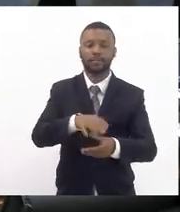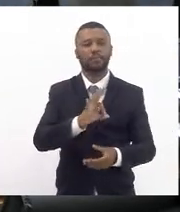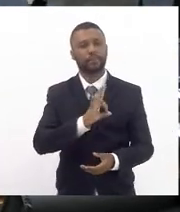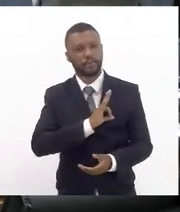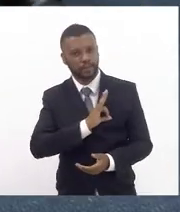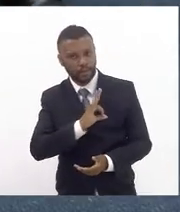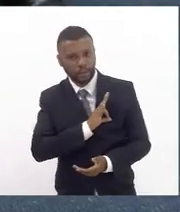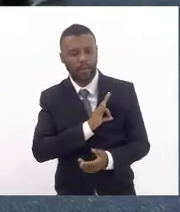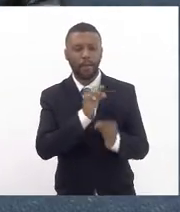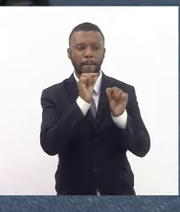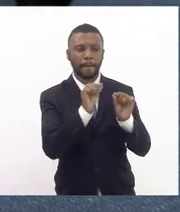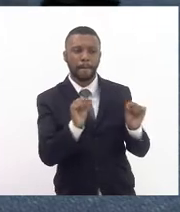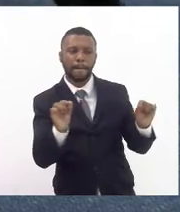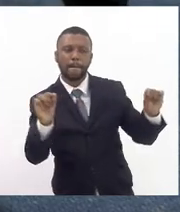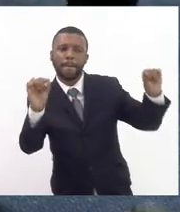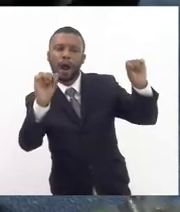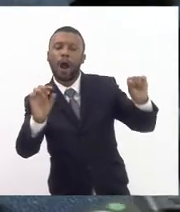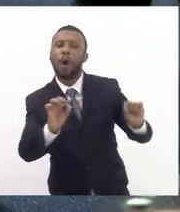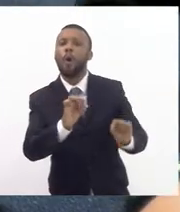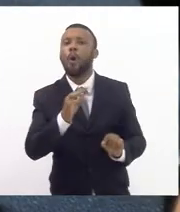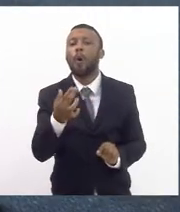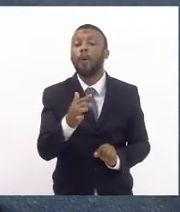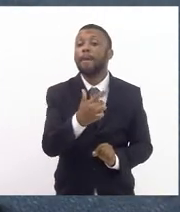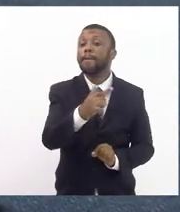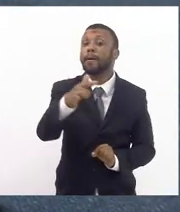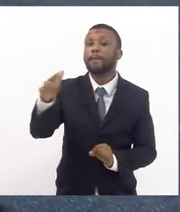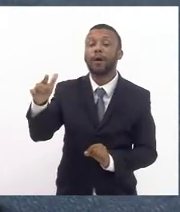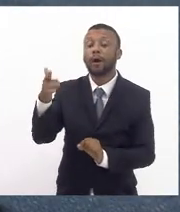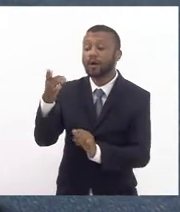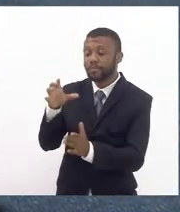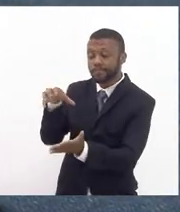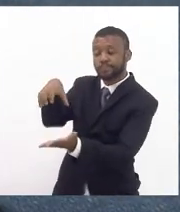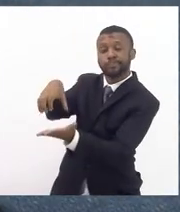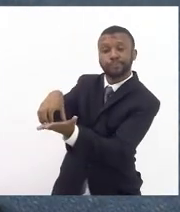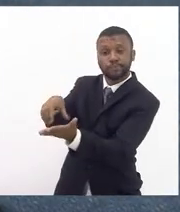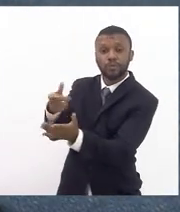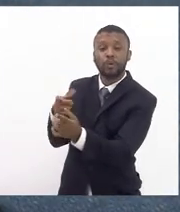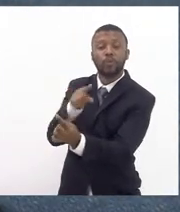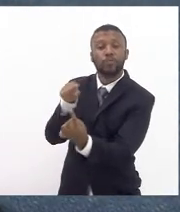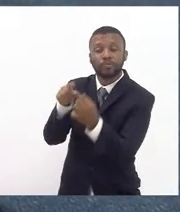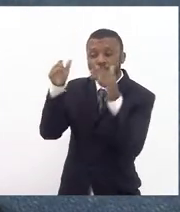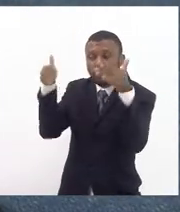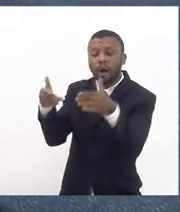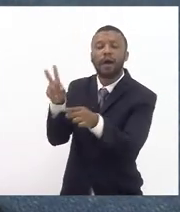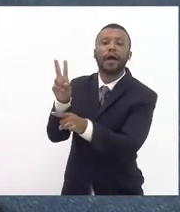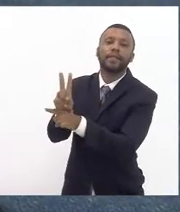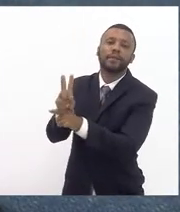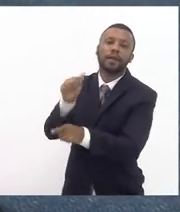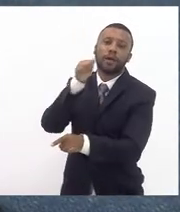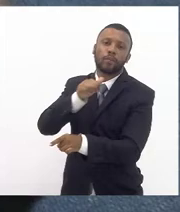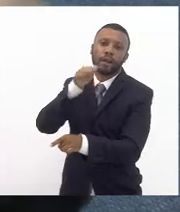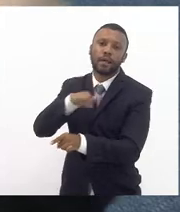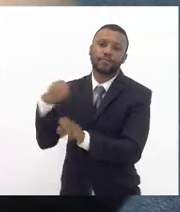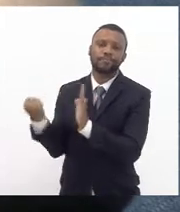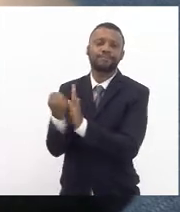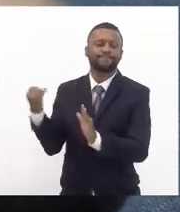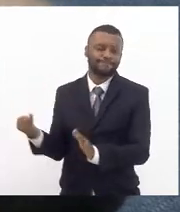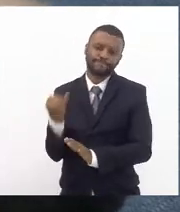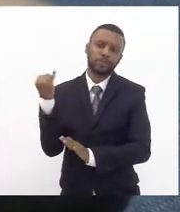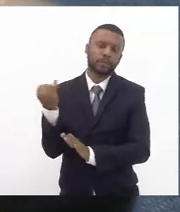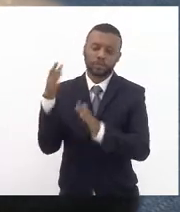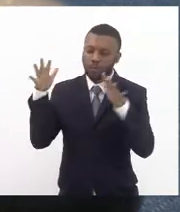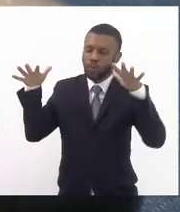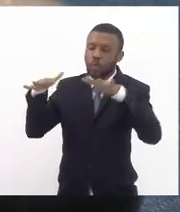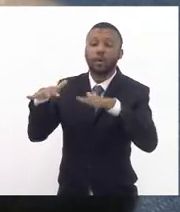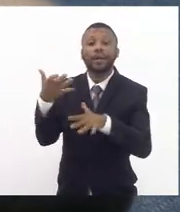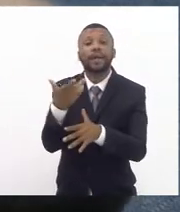ou em outros equipamentos de atendimento à mulher é de extrema relevância. Quero só fazer um registro